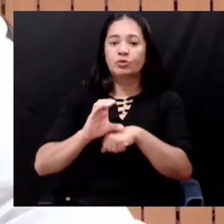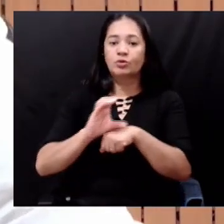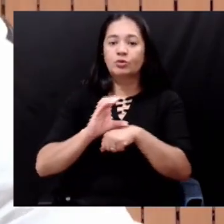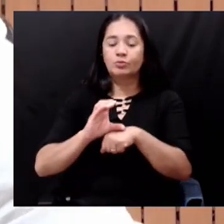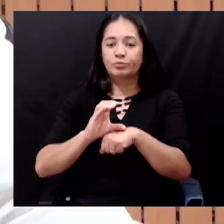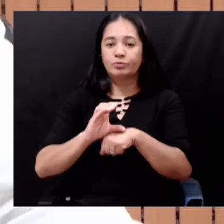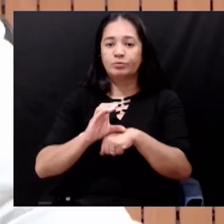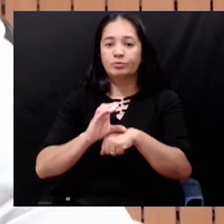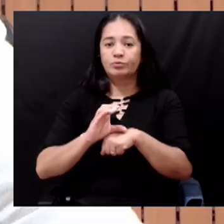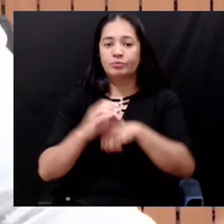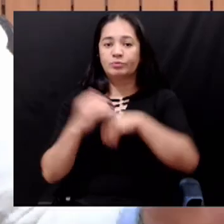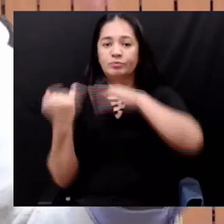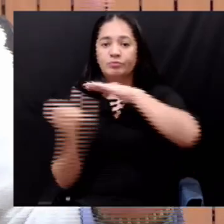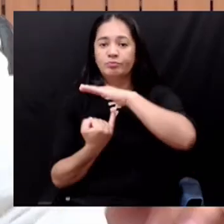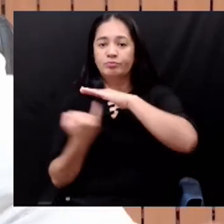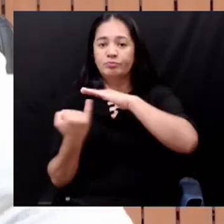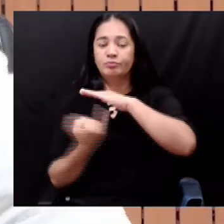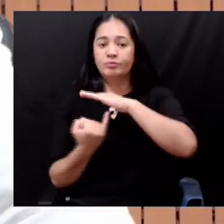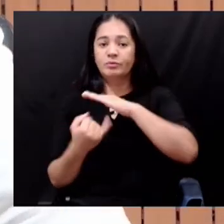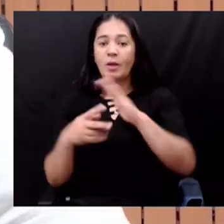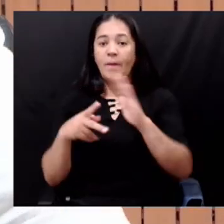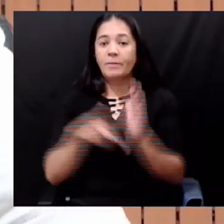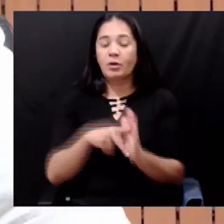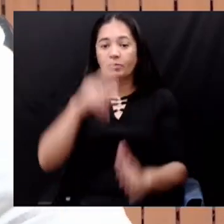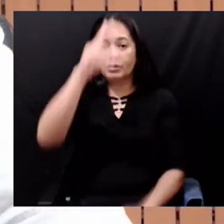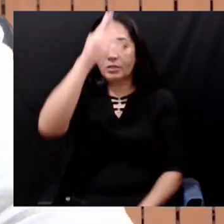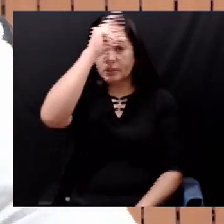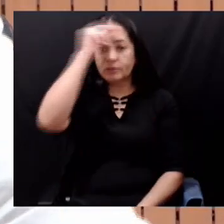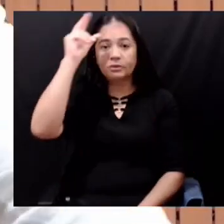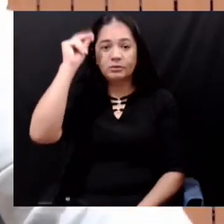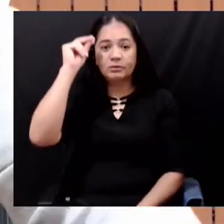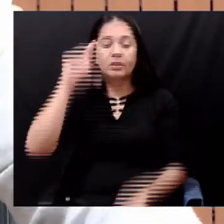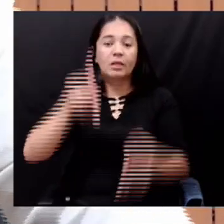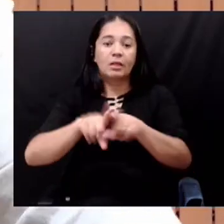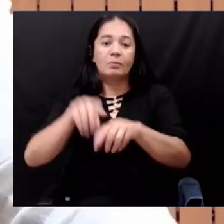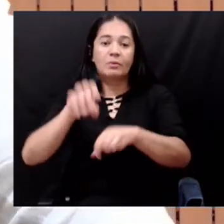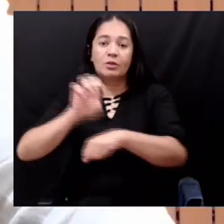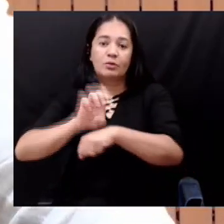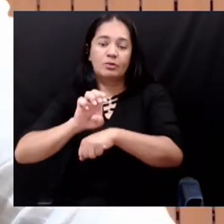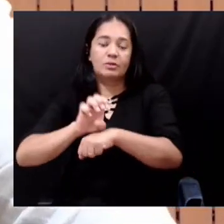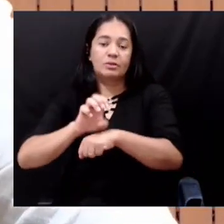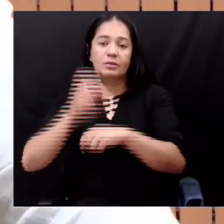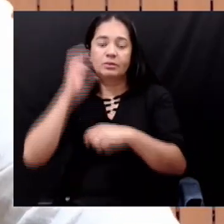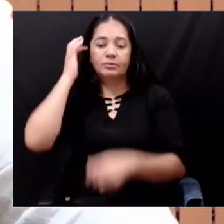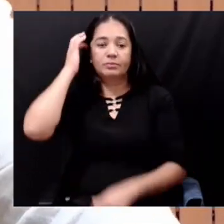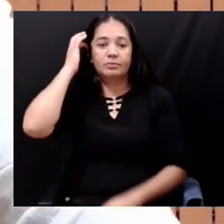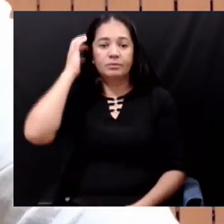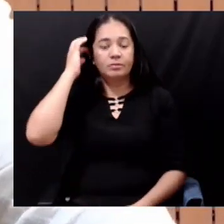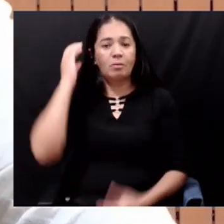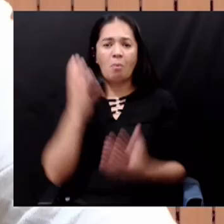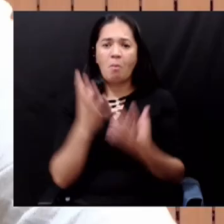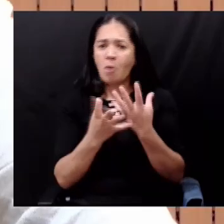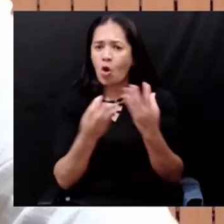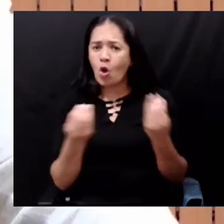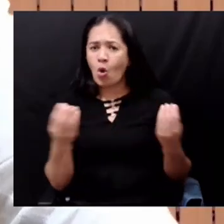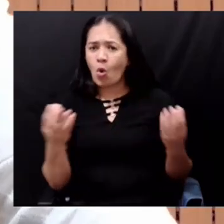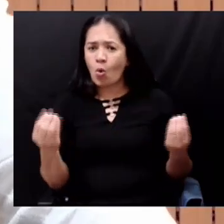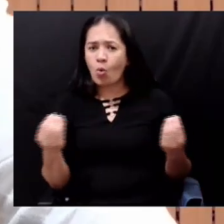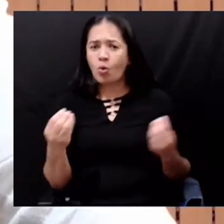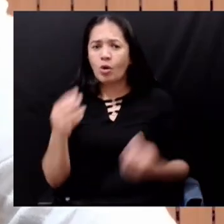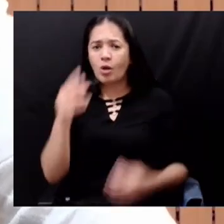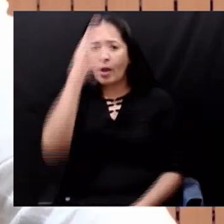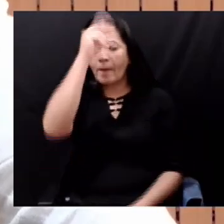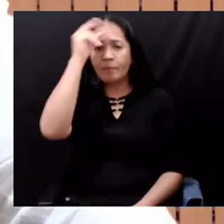institucionalizados em prefeituras e em um estado especificamente. Uma porrada de prefeituras que hoje mantêm